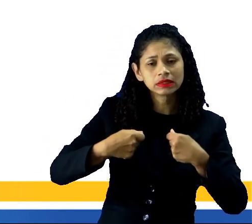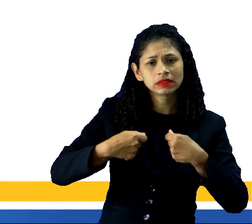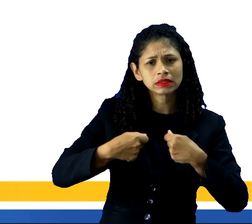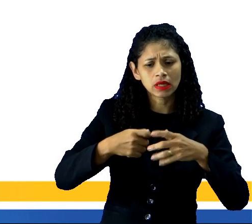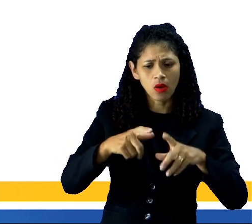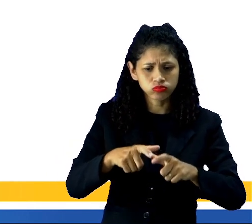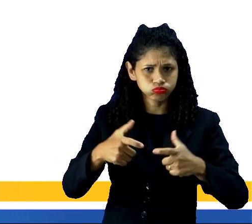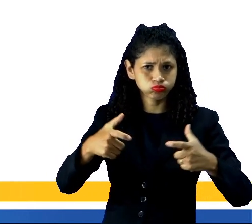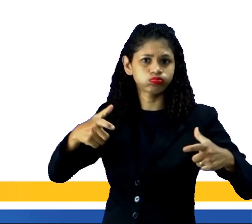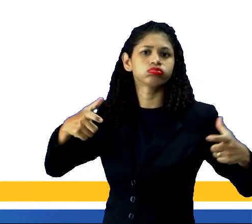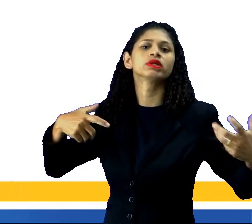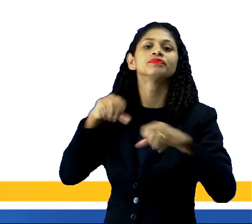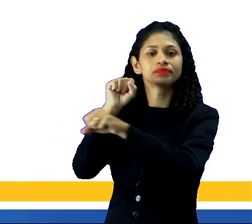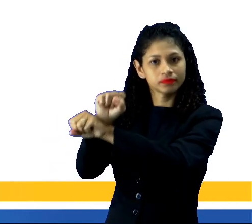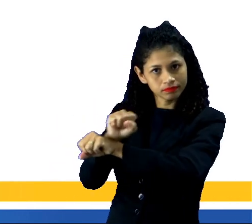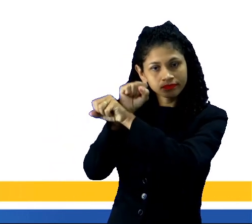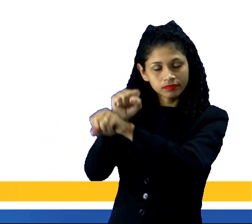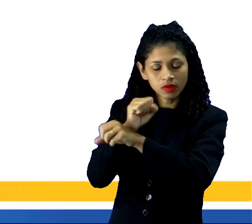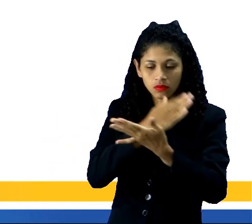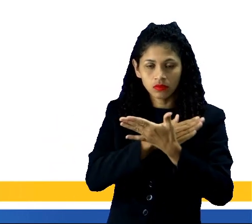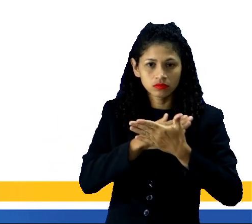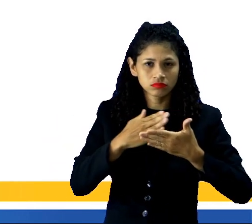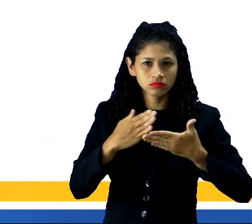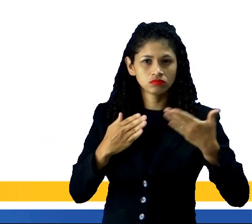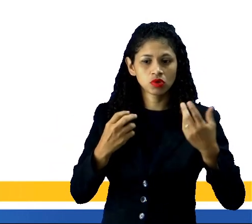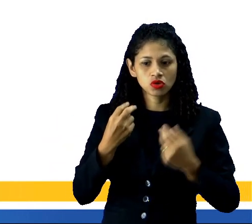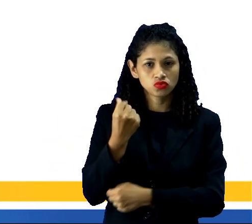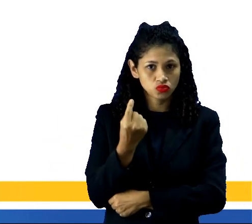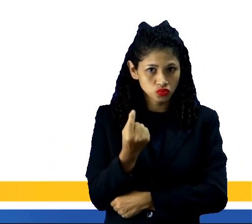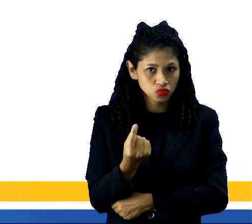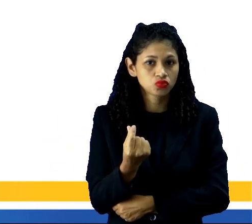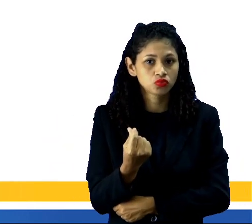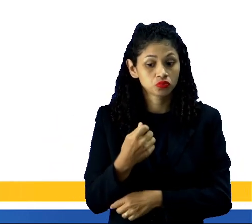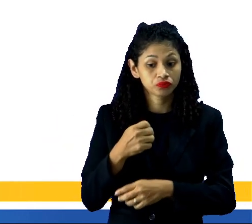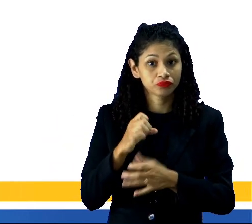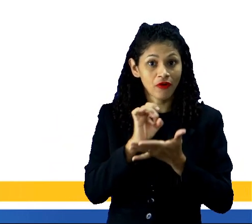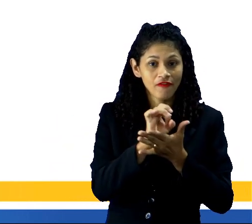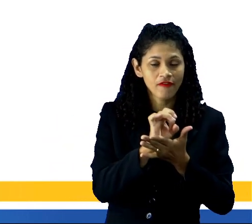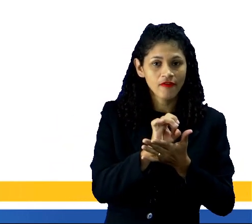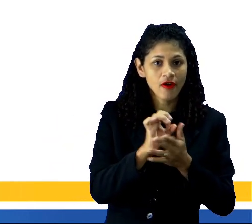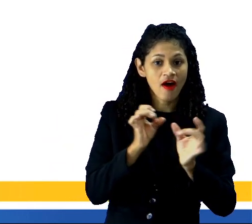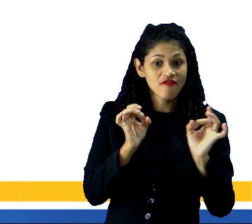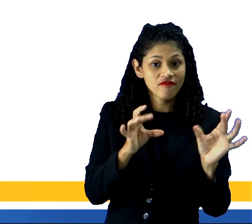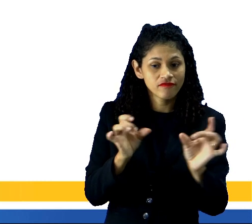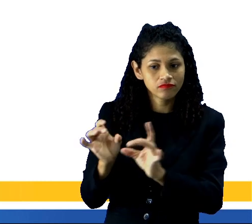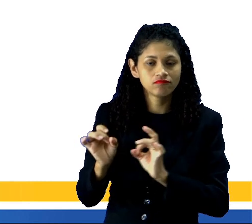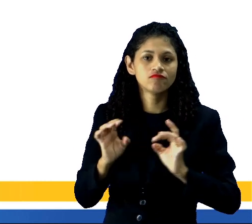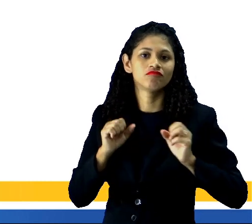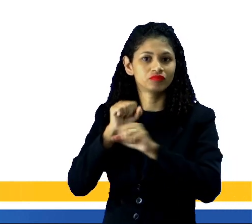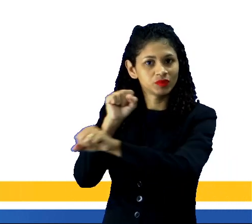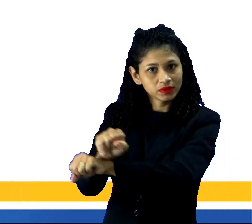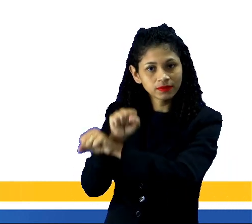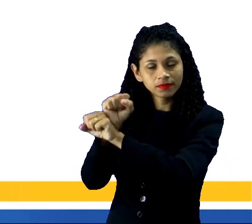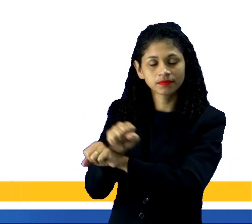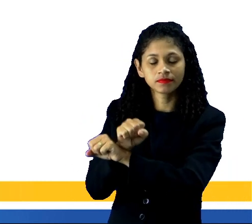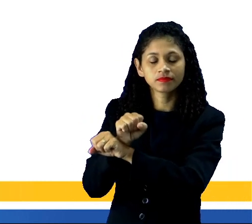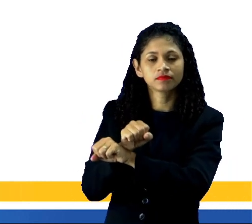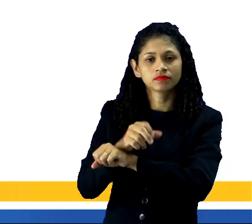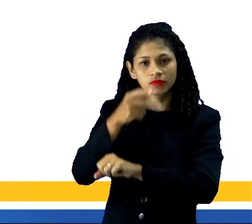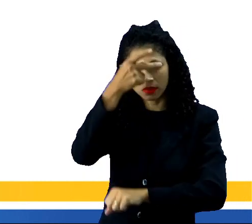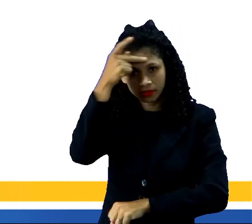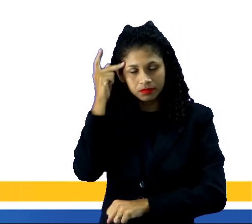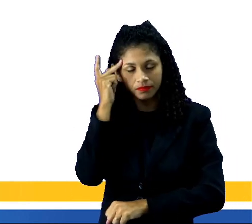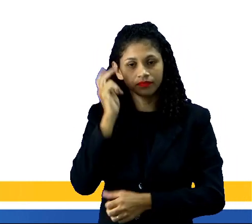número de escravos. E aí teve o início o comércio de africanos para a América Portuguesa. Esse negócio, né, envolvia pessoas e produtos de